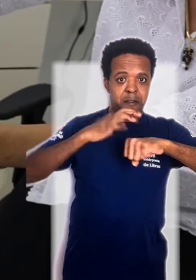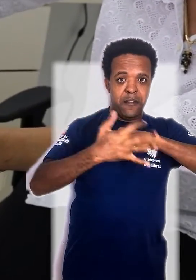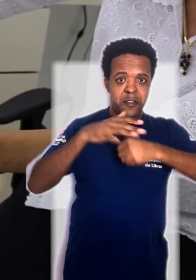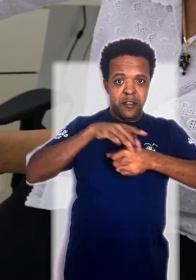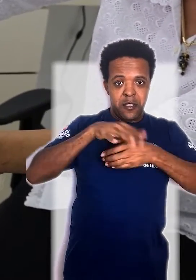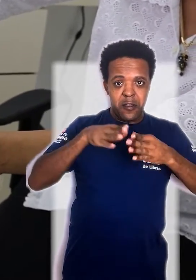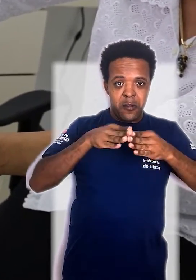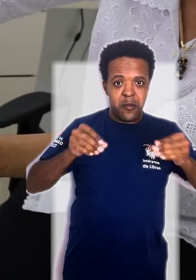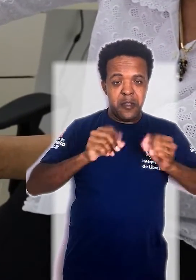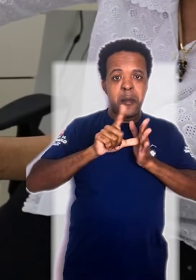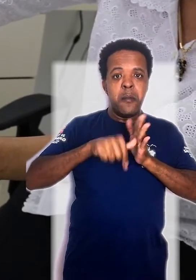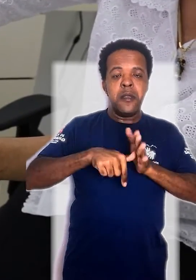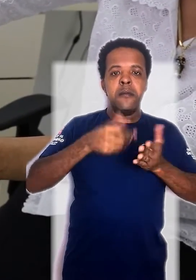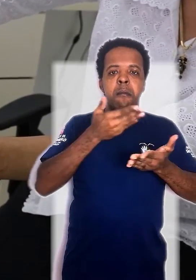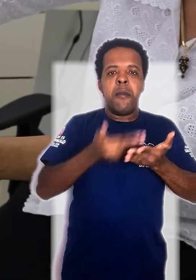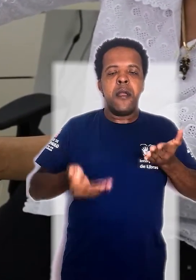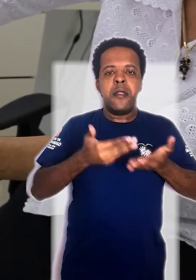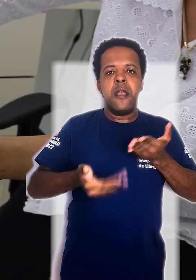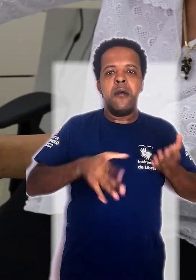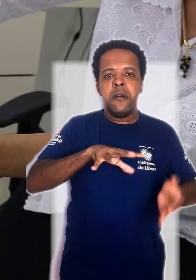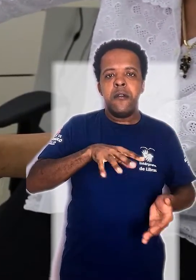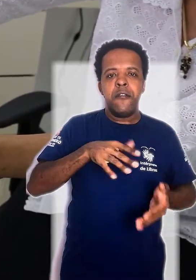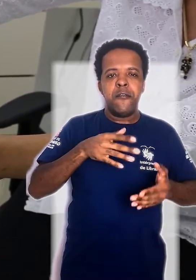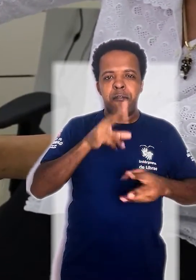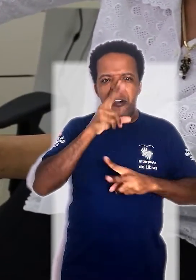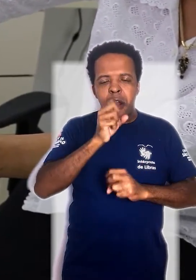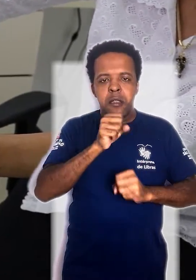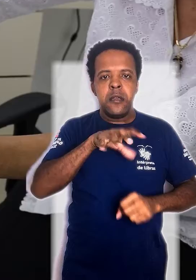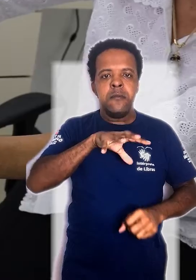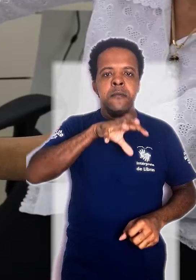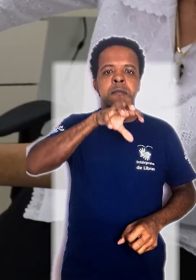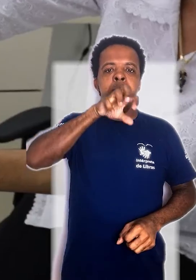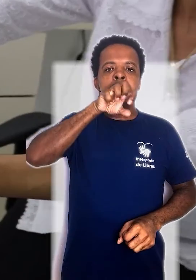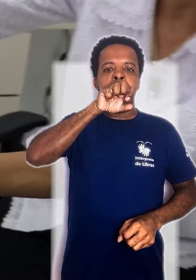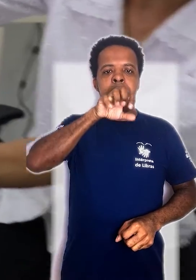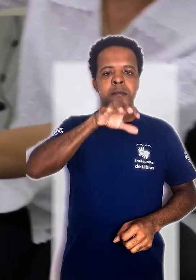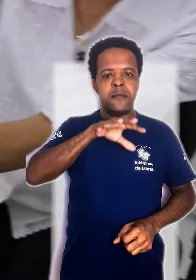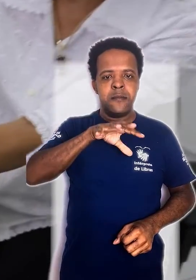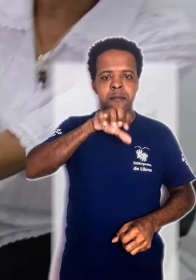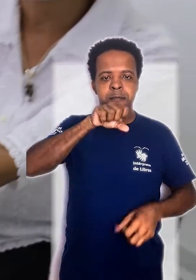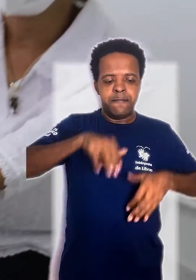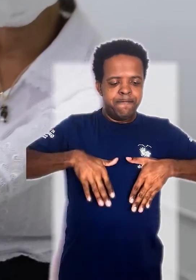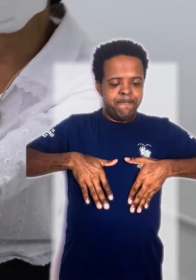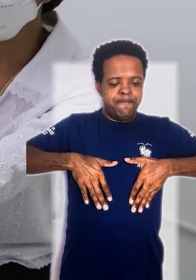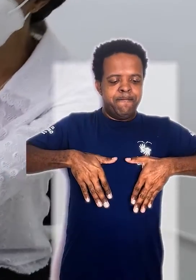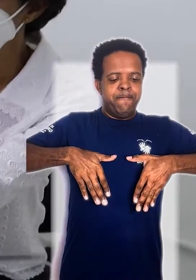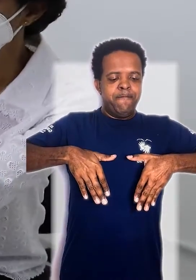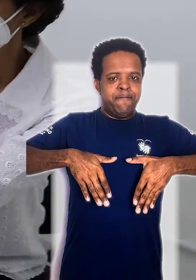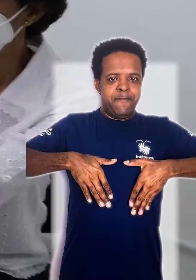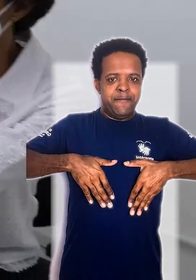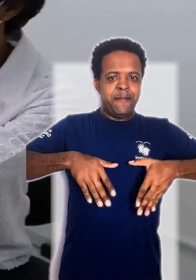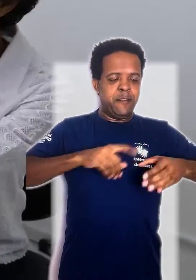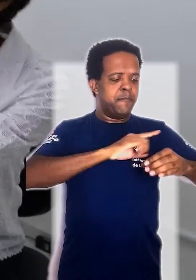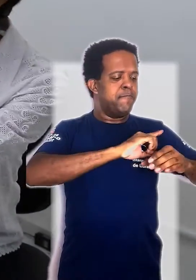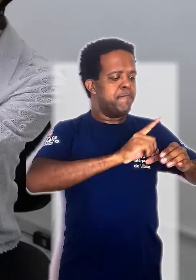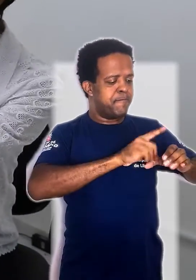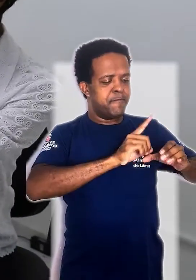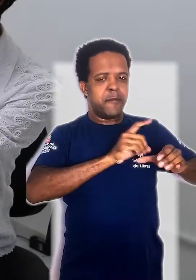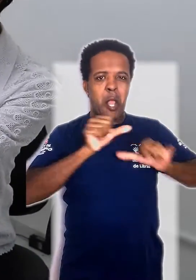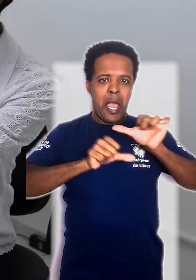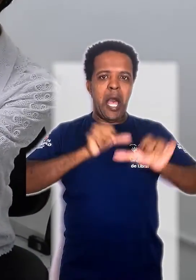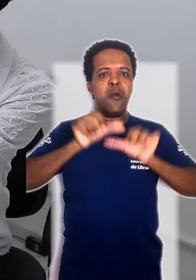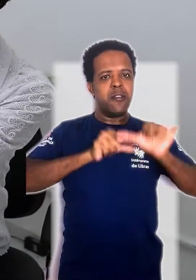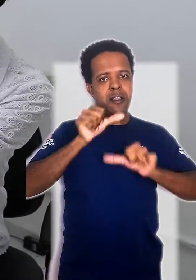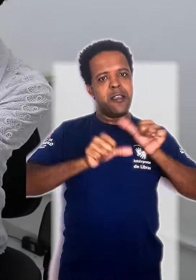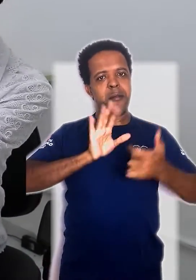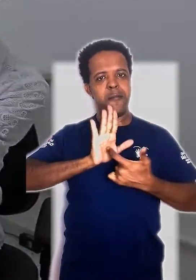o paciente pós-Covid-19 tiver perdido força nos músculos que fazem a abertura do pulmão,